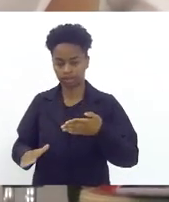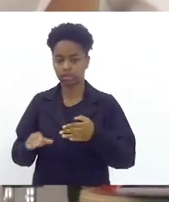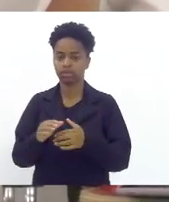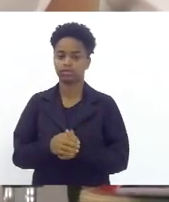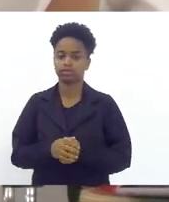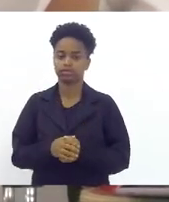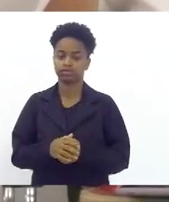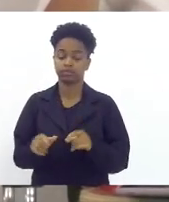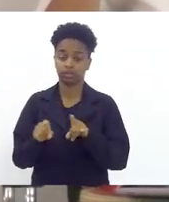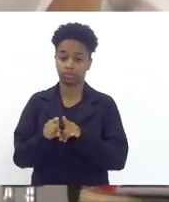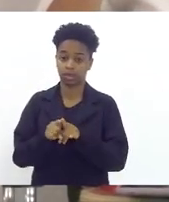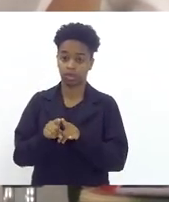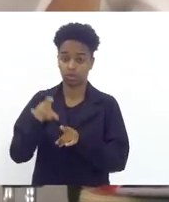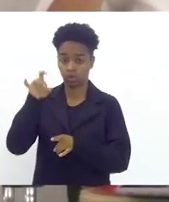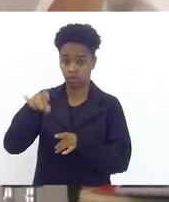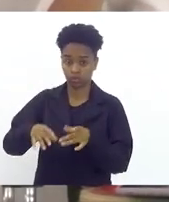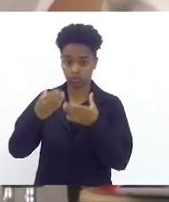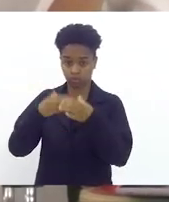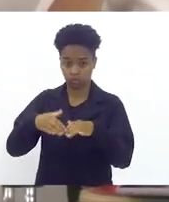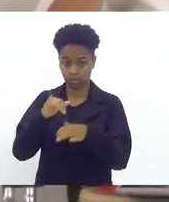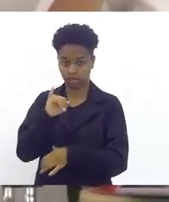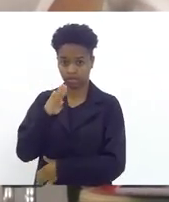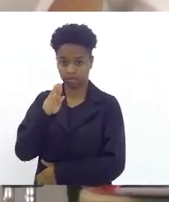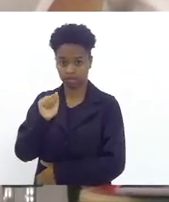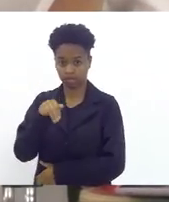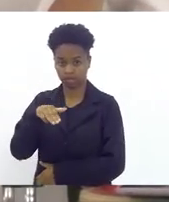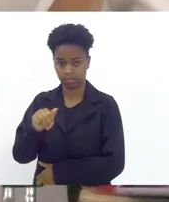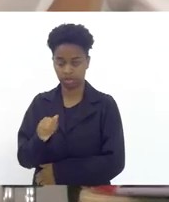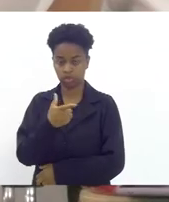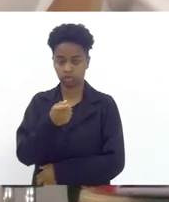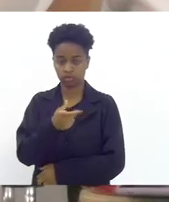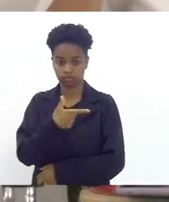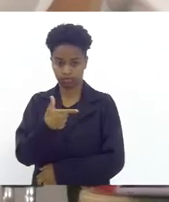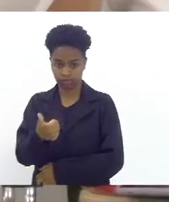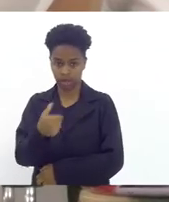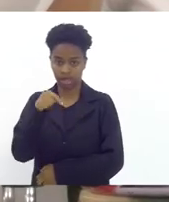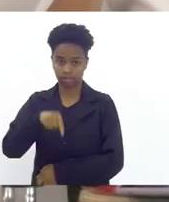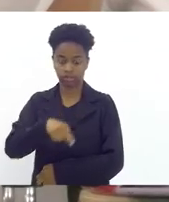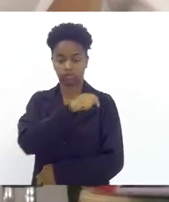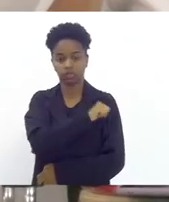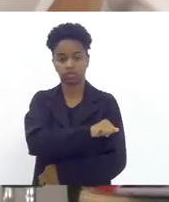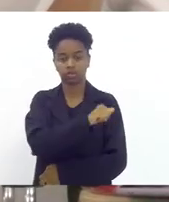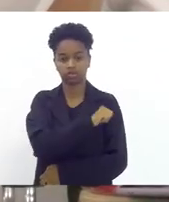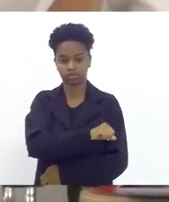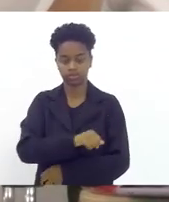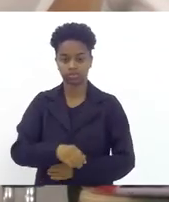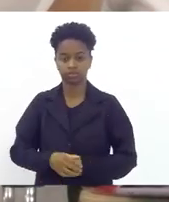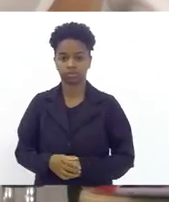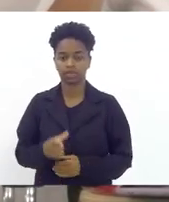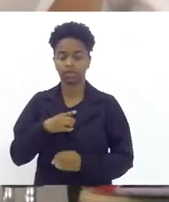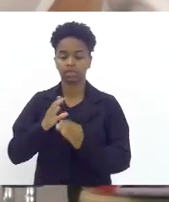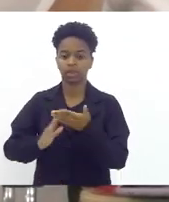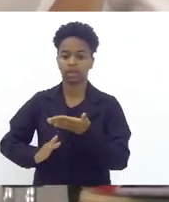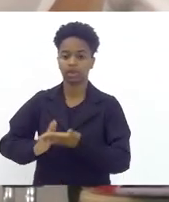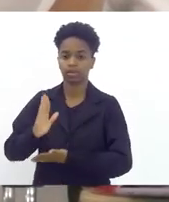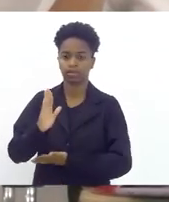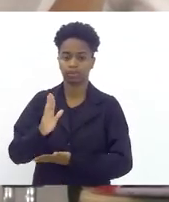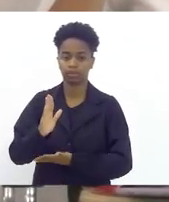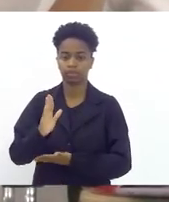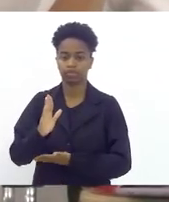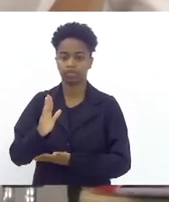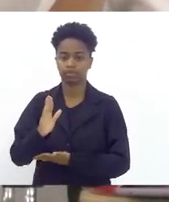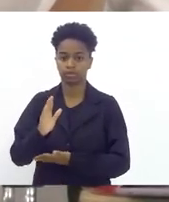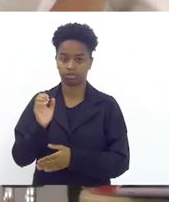no último concurso do IBAMA de 2021 para o Rio de Janeiro são aprovados